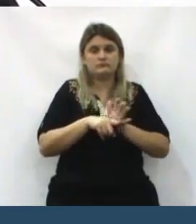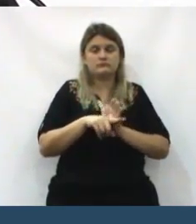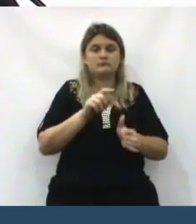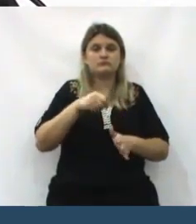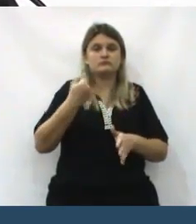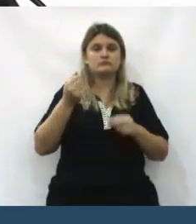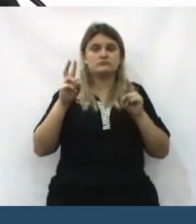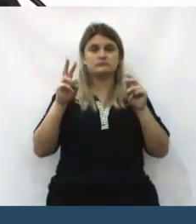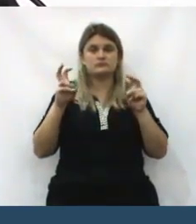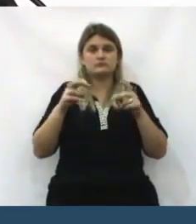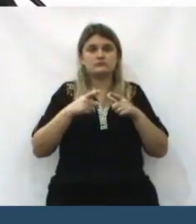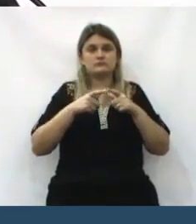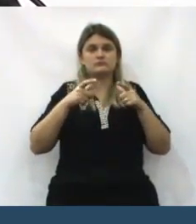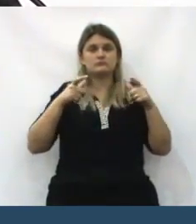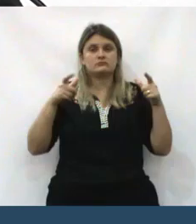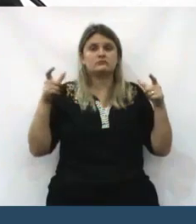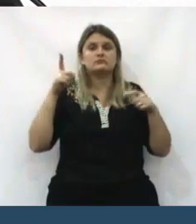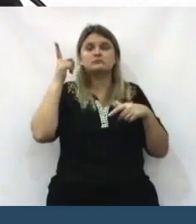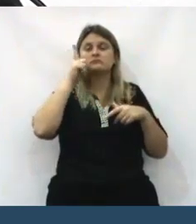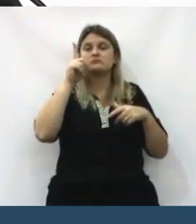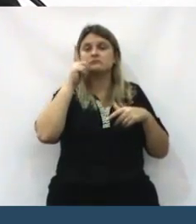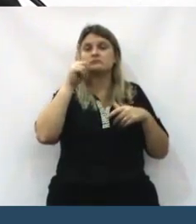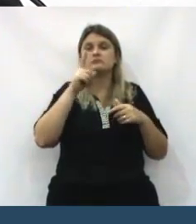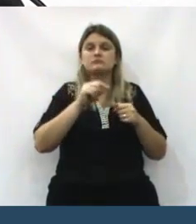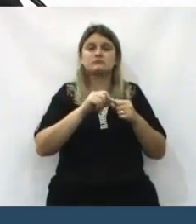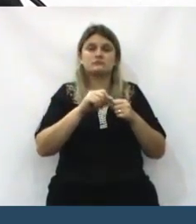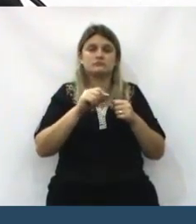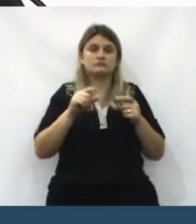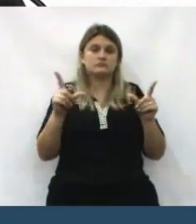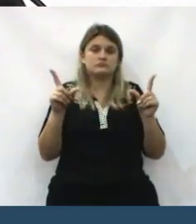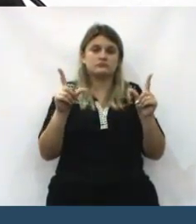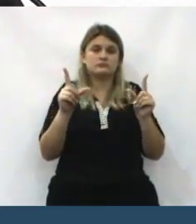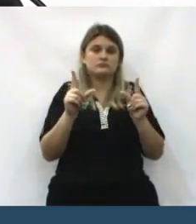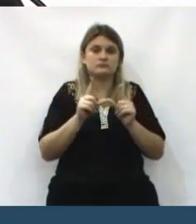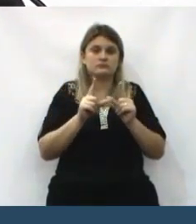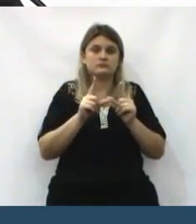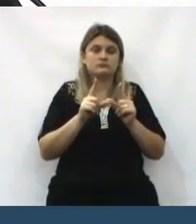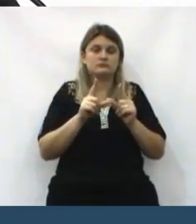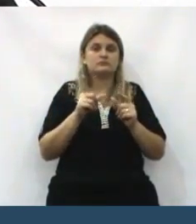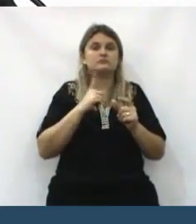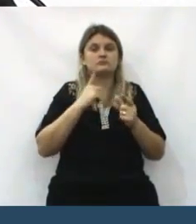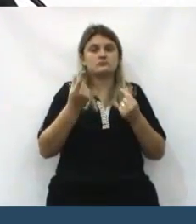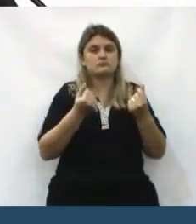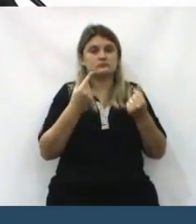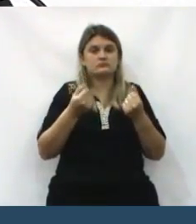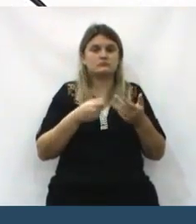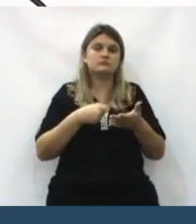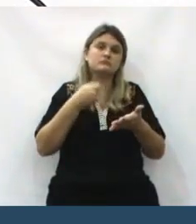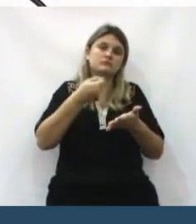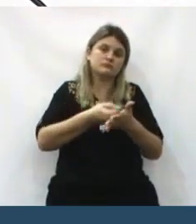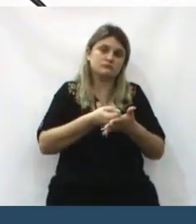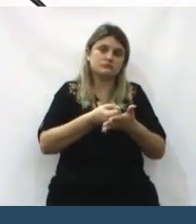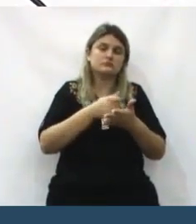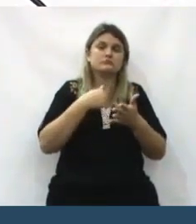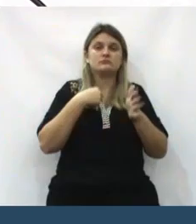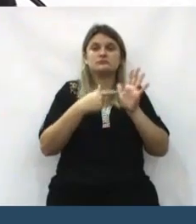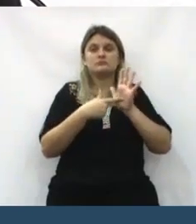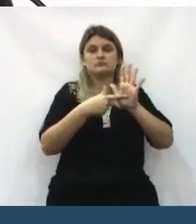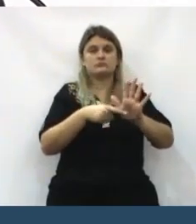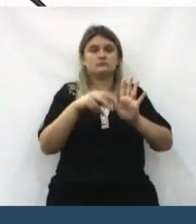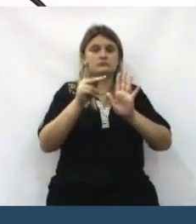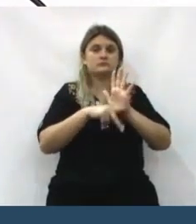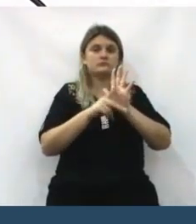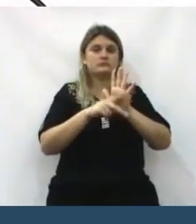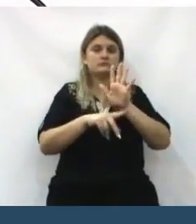pesquisas sobre isso. E a maioria delas, infelizmente, consegue esse retorno. E o retorno é financeiro. Então, eu apresentei